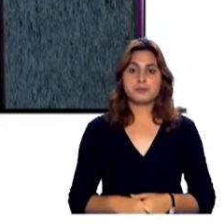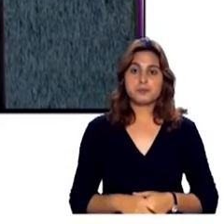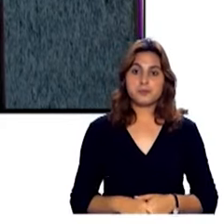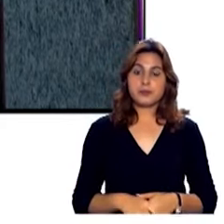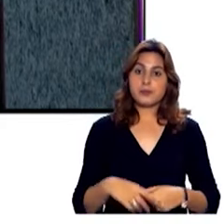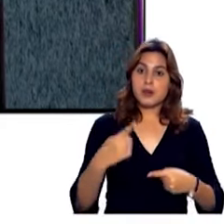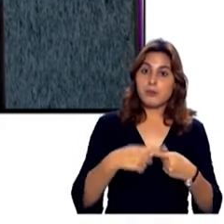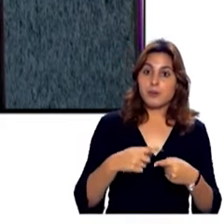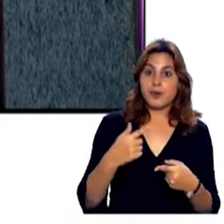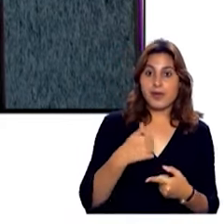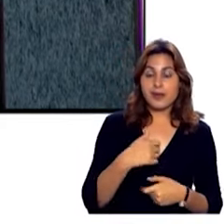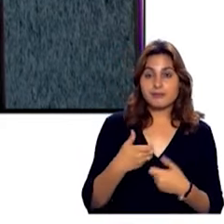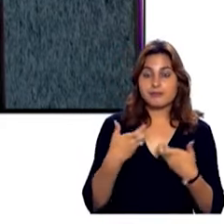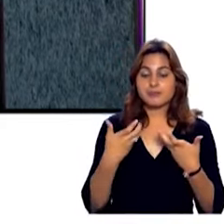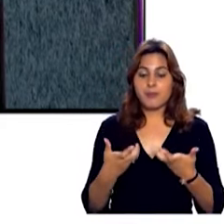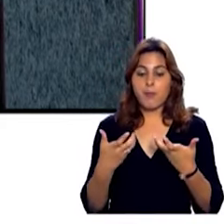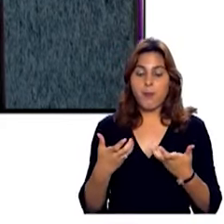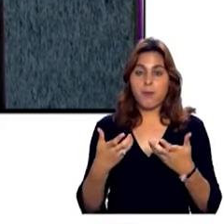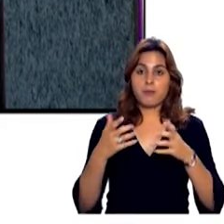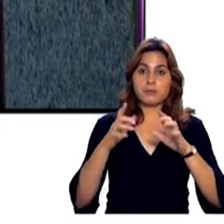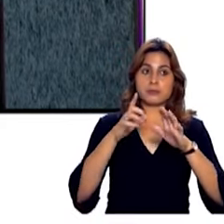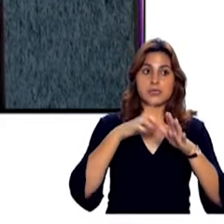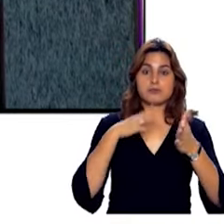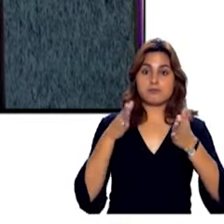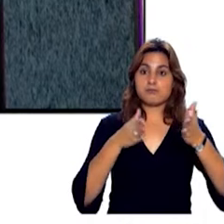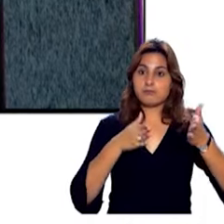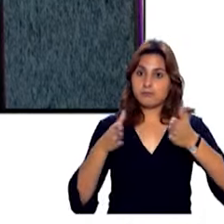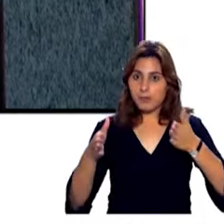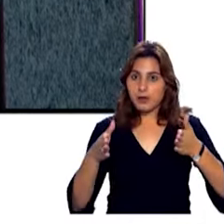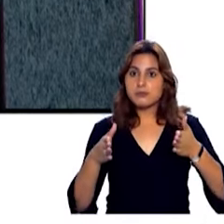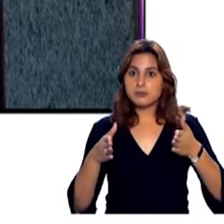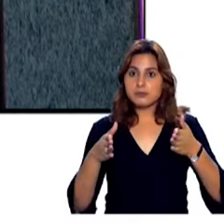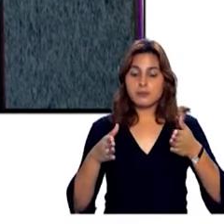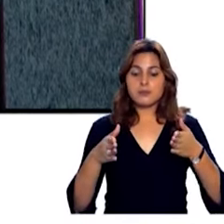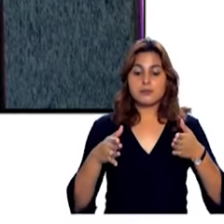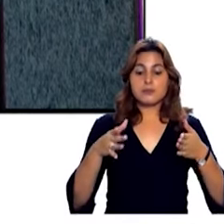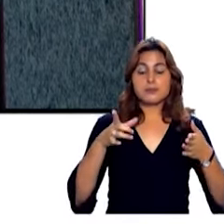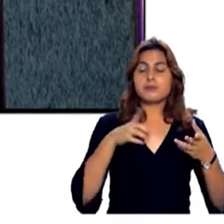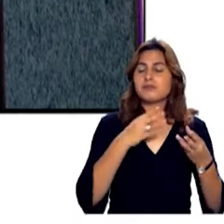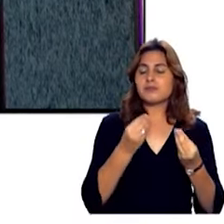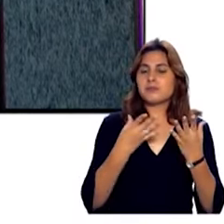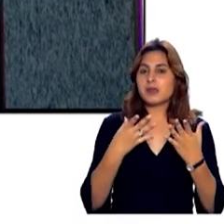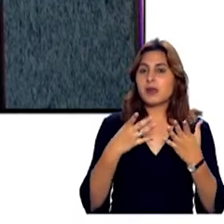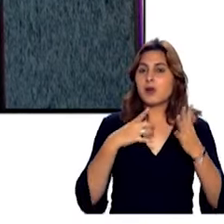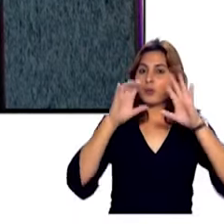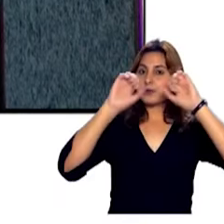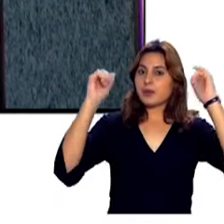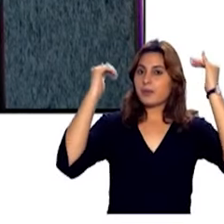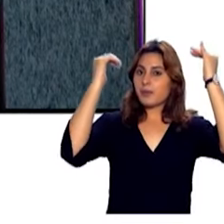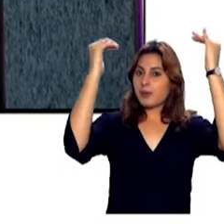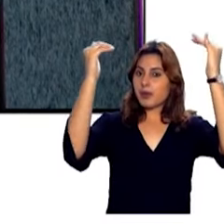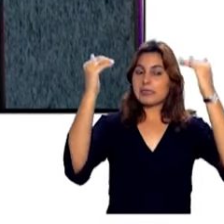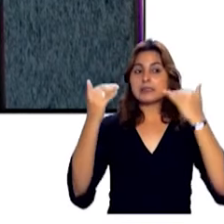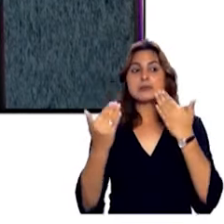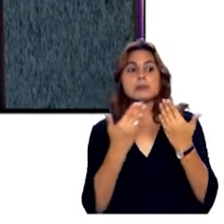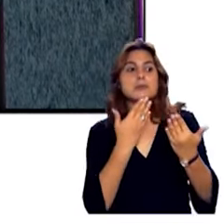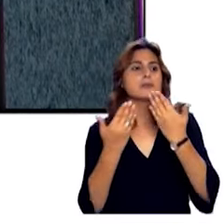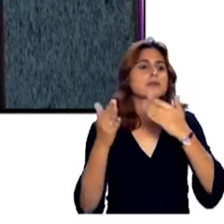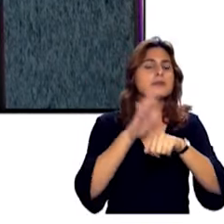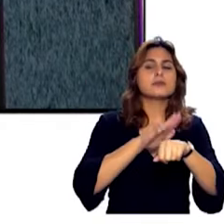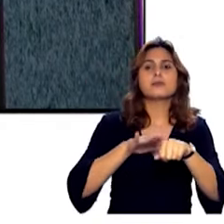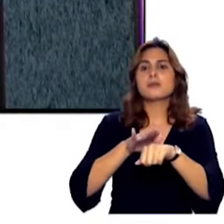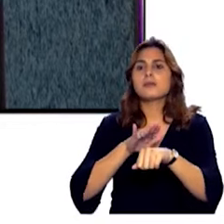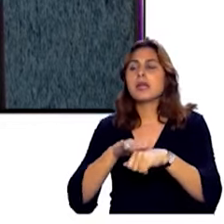eu quero abrir espaço para que os tribunais discutam sobre a